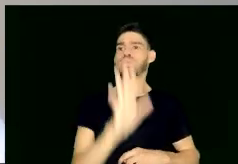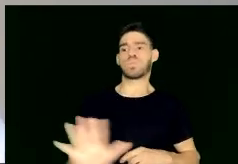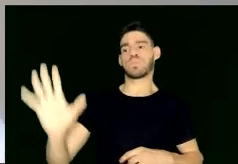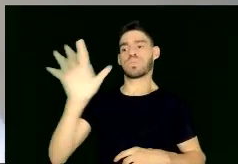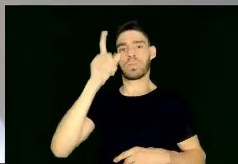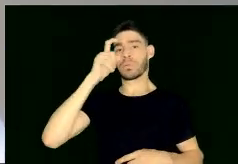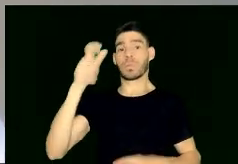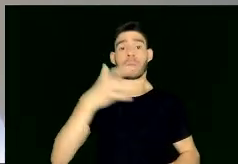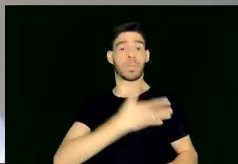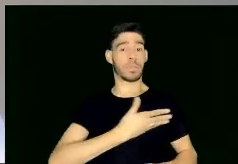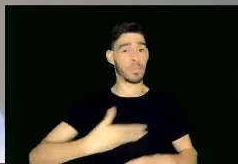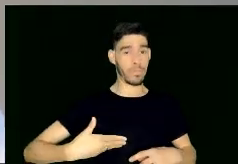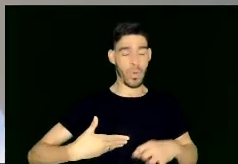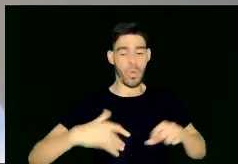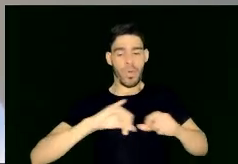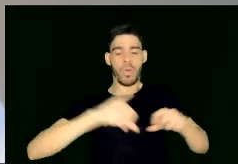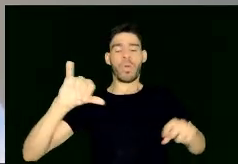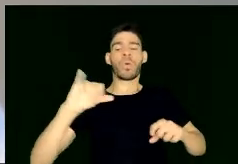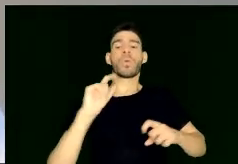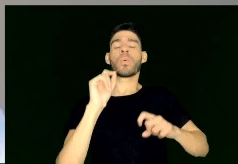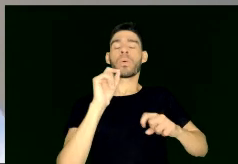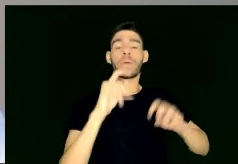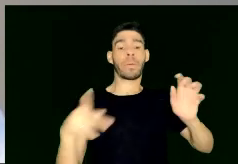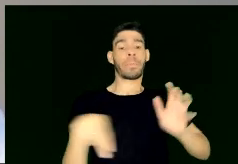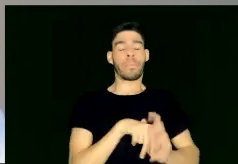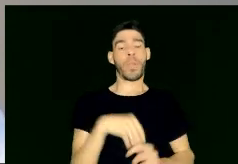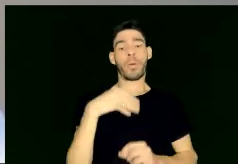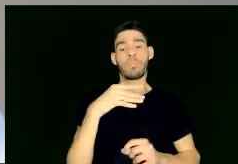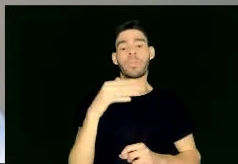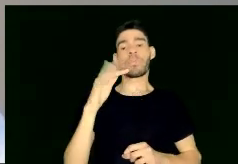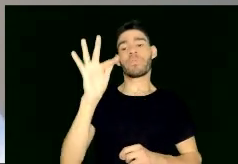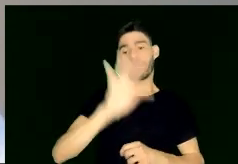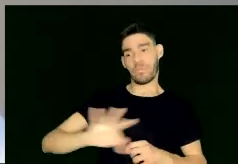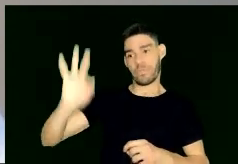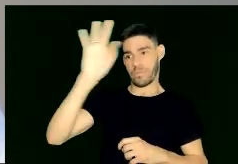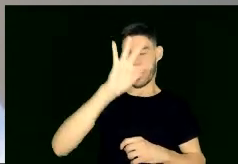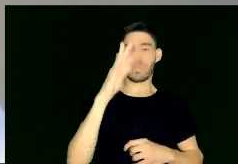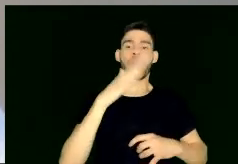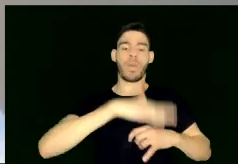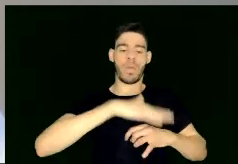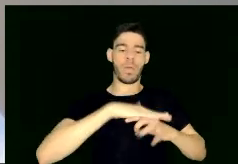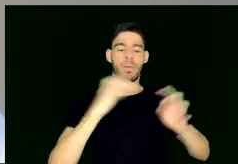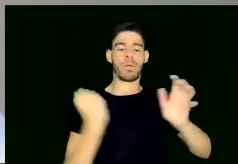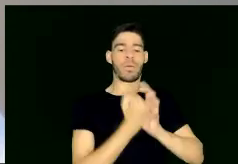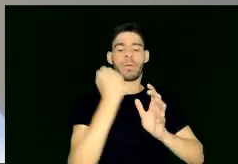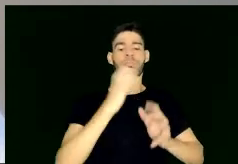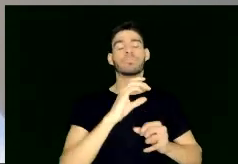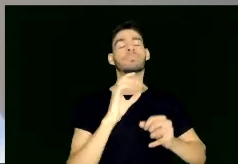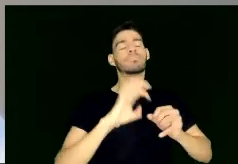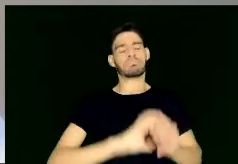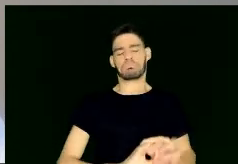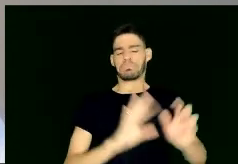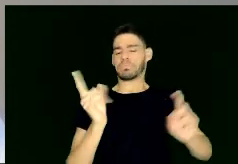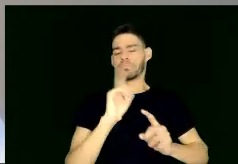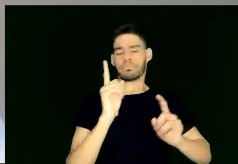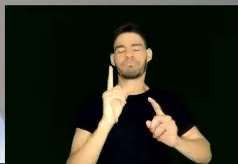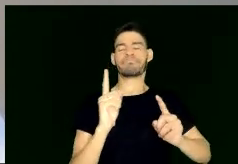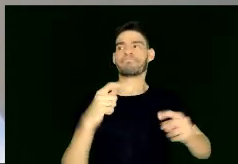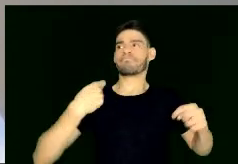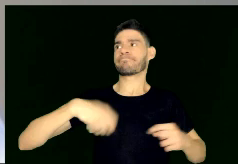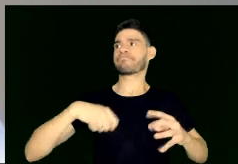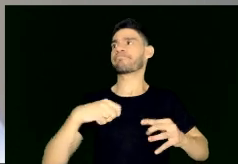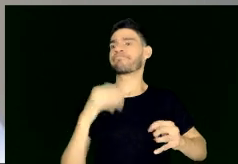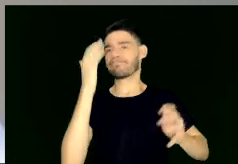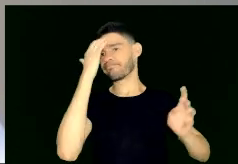casos de emergência nacional ou interesse público, declarados em ato do Poder Executivo Federal, desde que o titular da patente ou seu licenciado